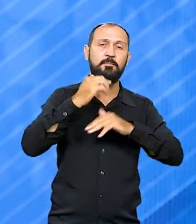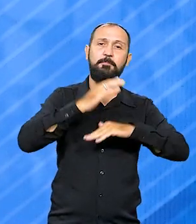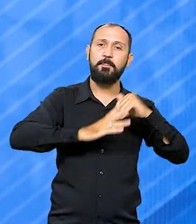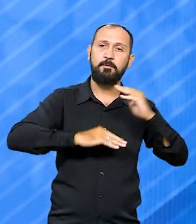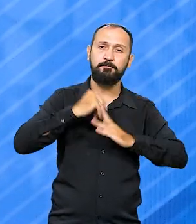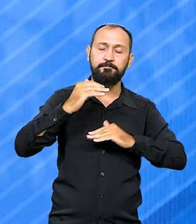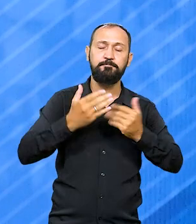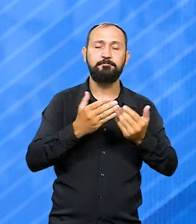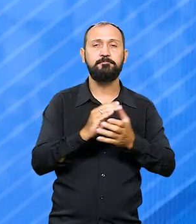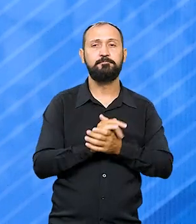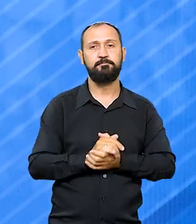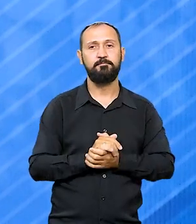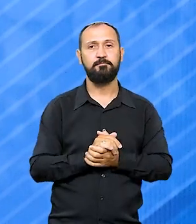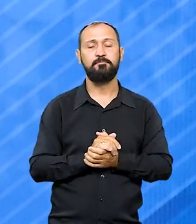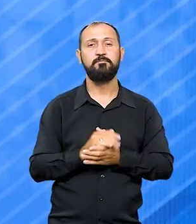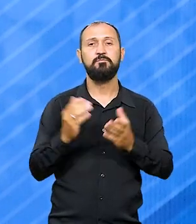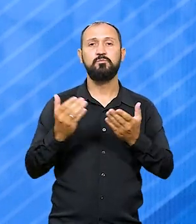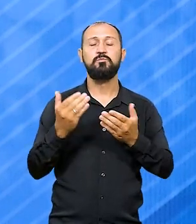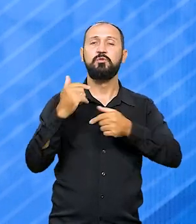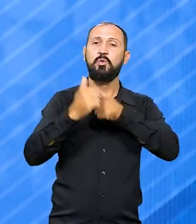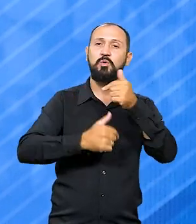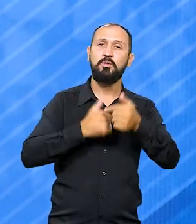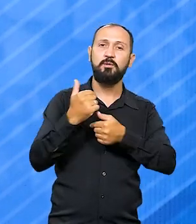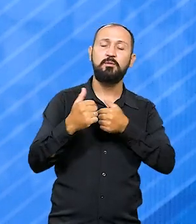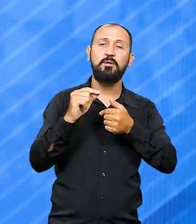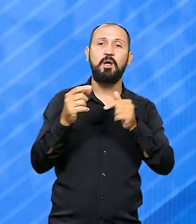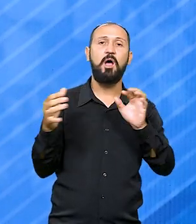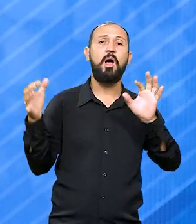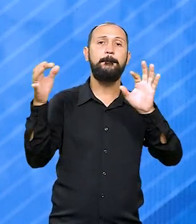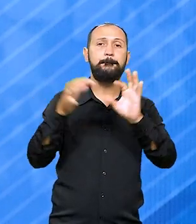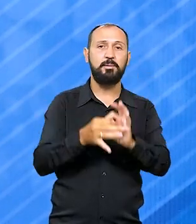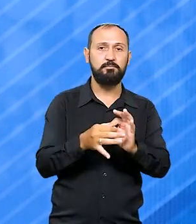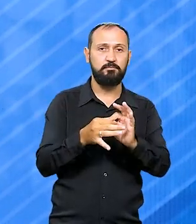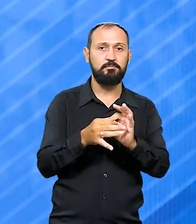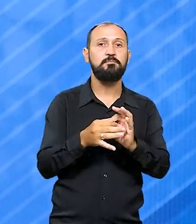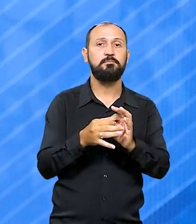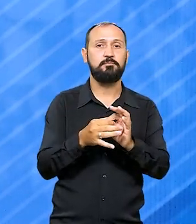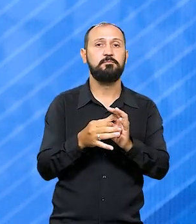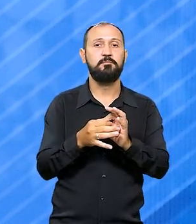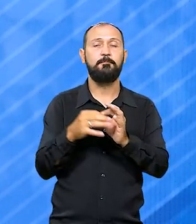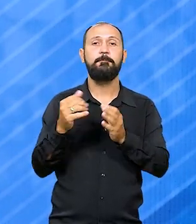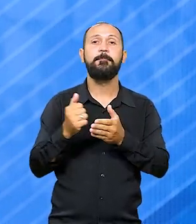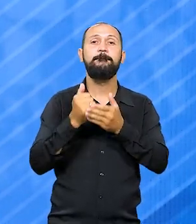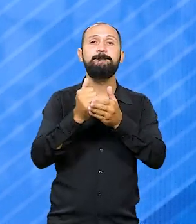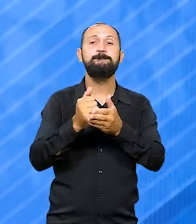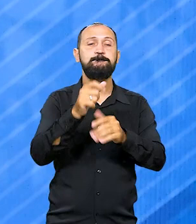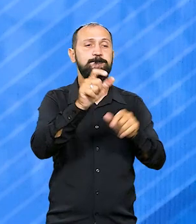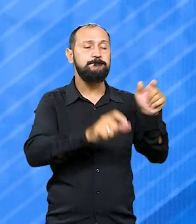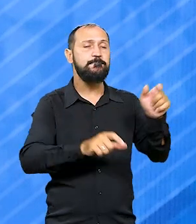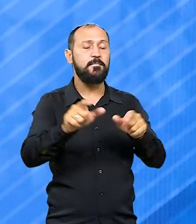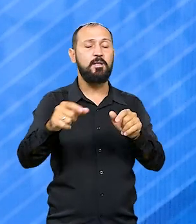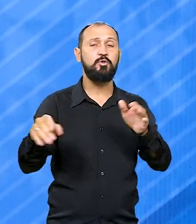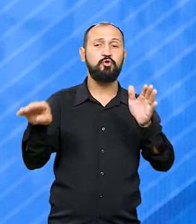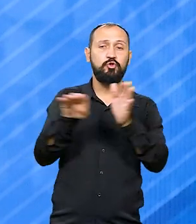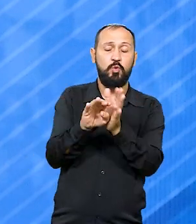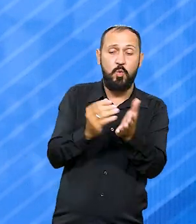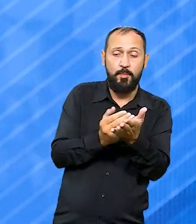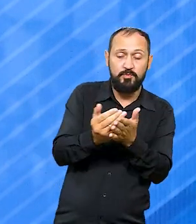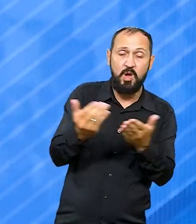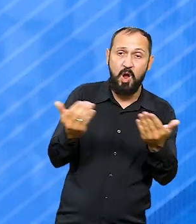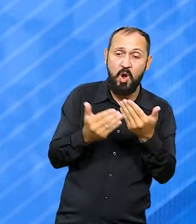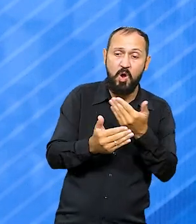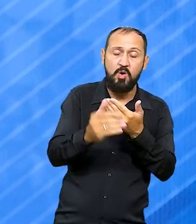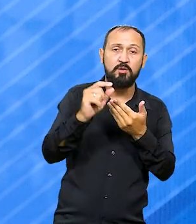de atuação profissional. E hoje o nosso trabalho é integrativo, né? Ajudar aquele colega que